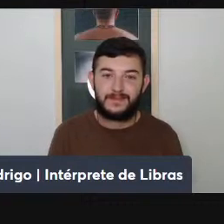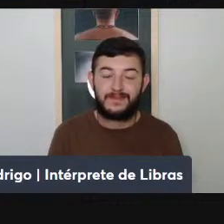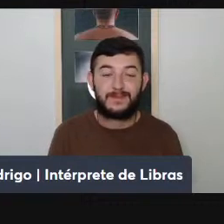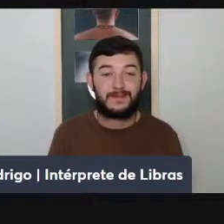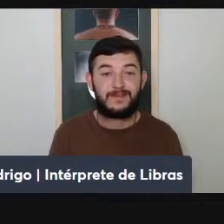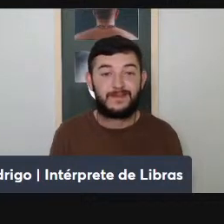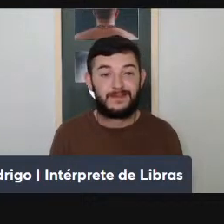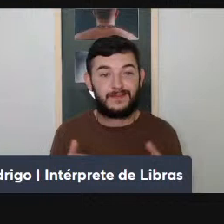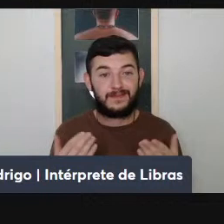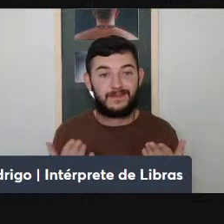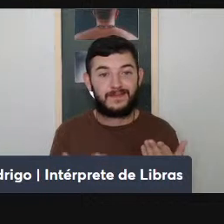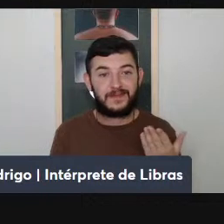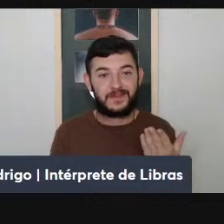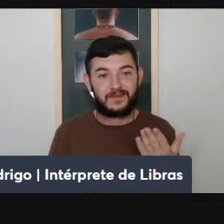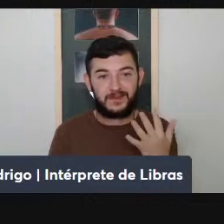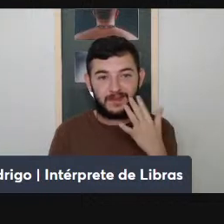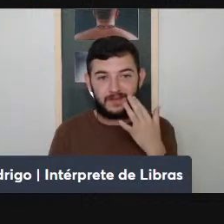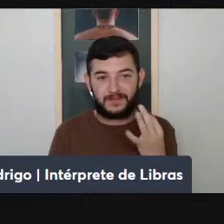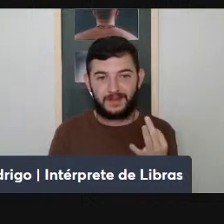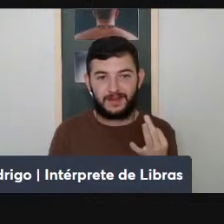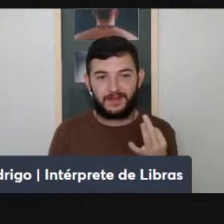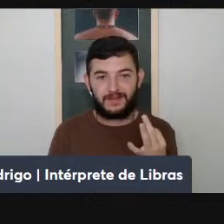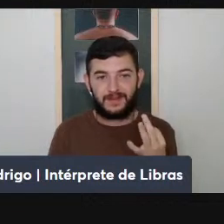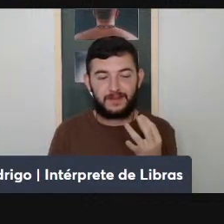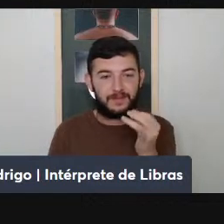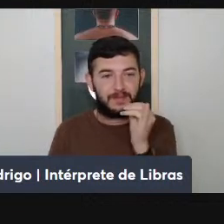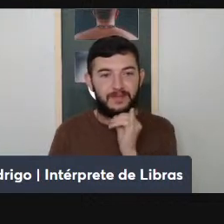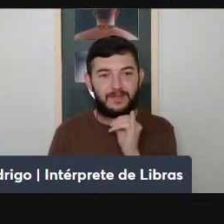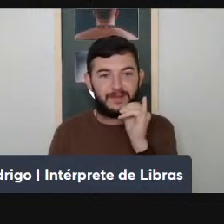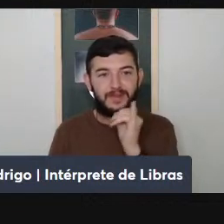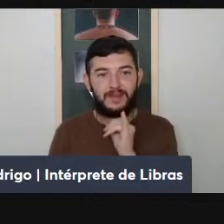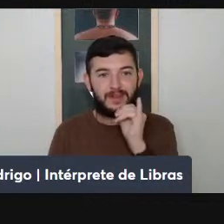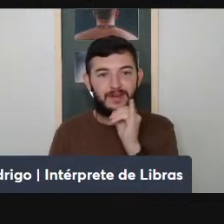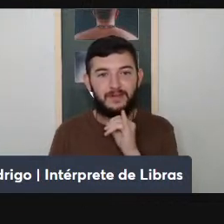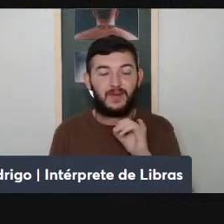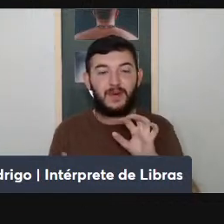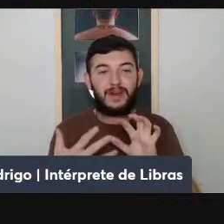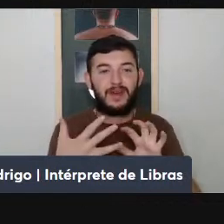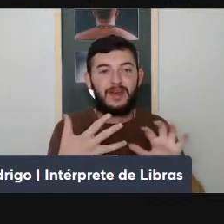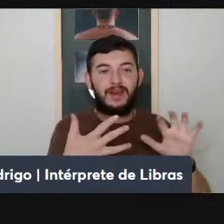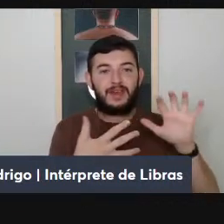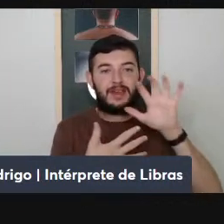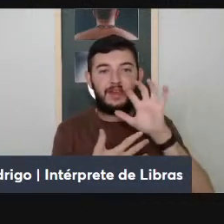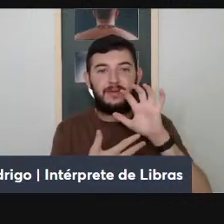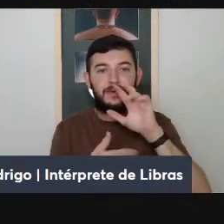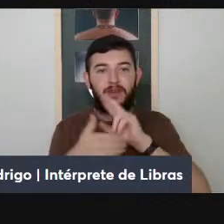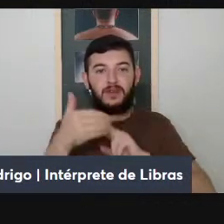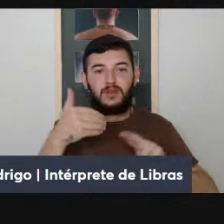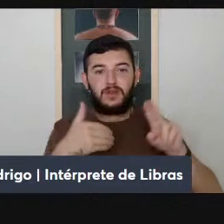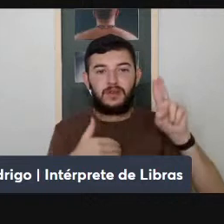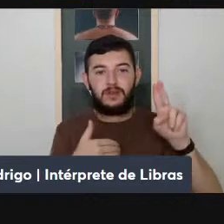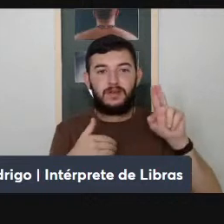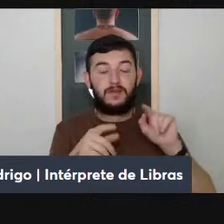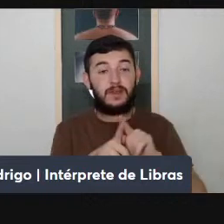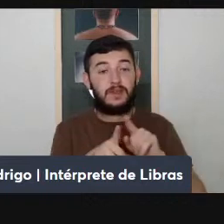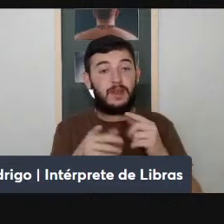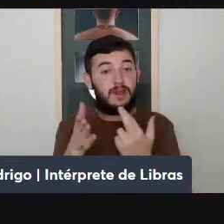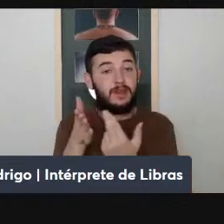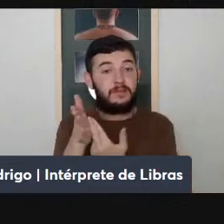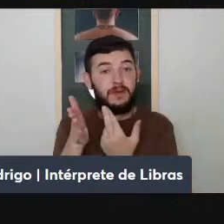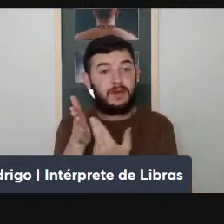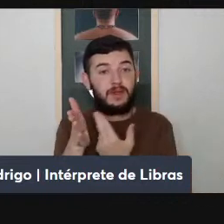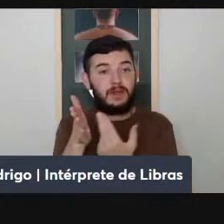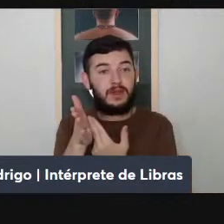Então, se você observar, por exemplo, os ranqueamentos de universidades, periódicos ou